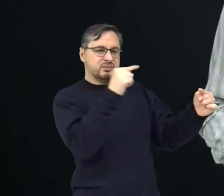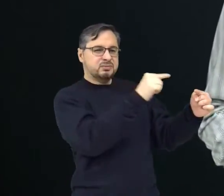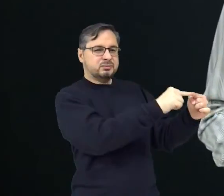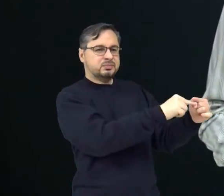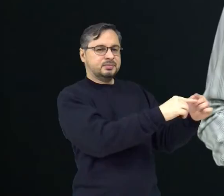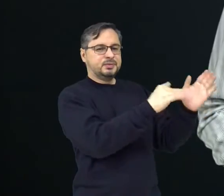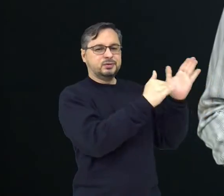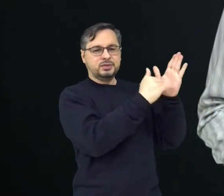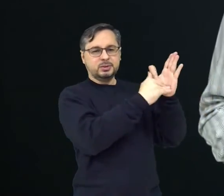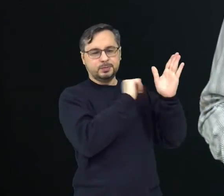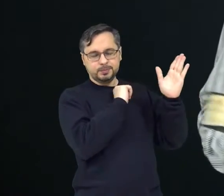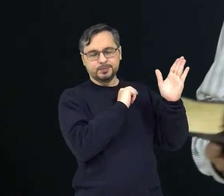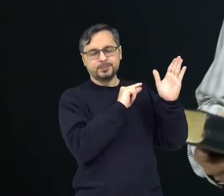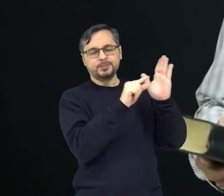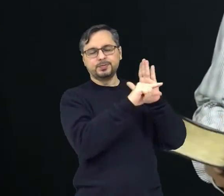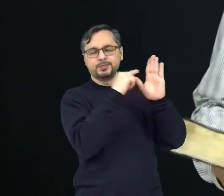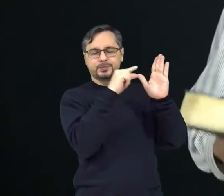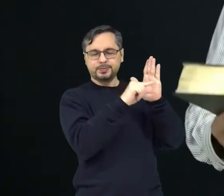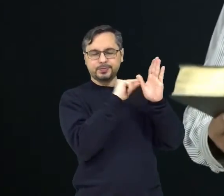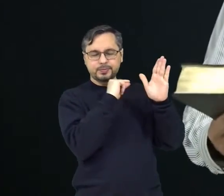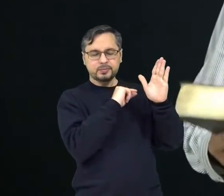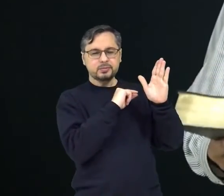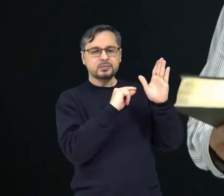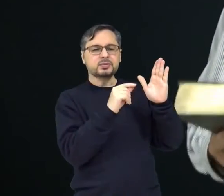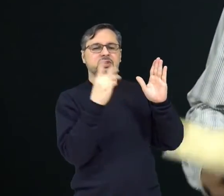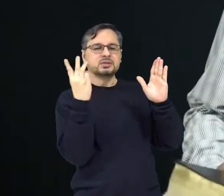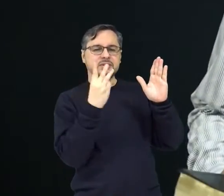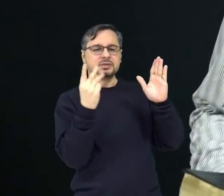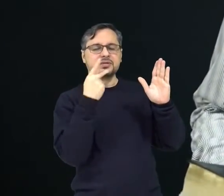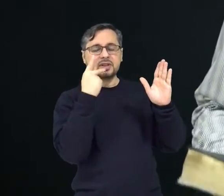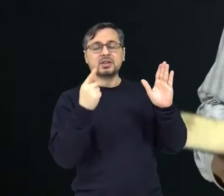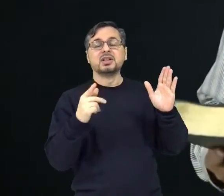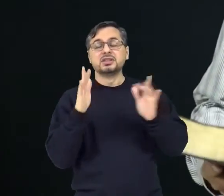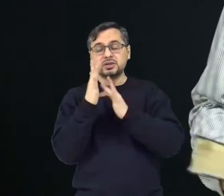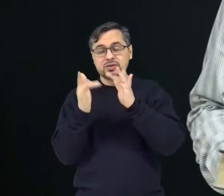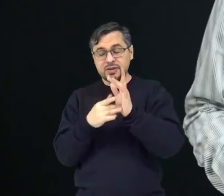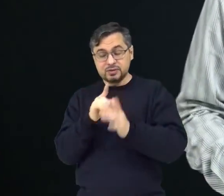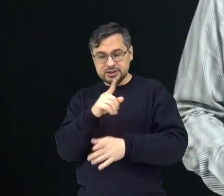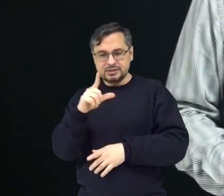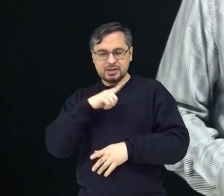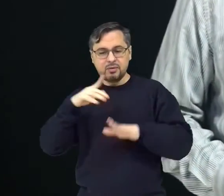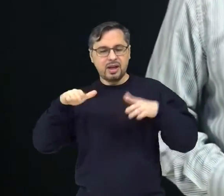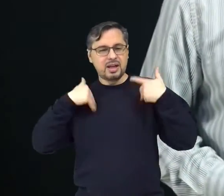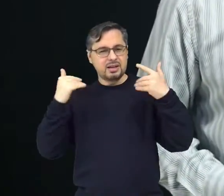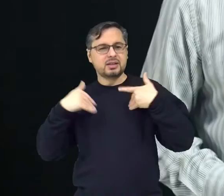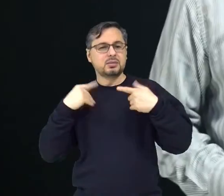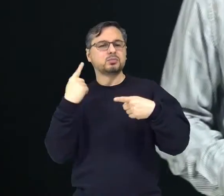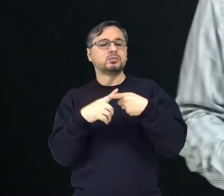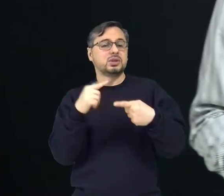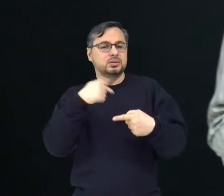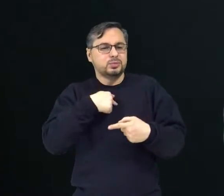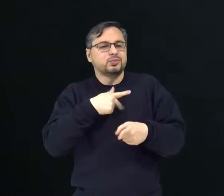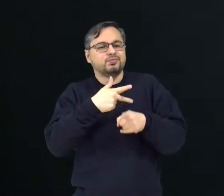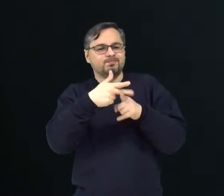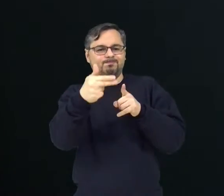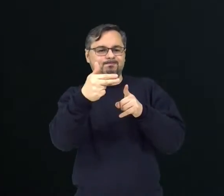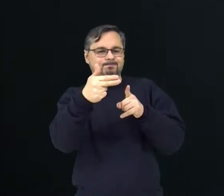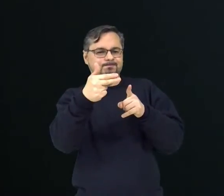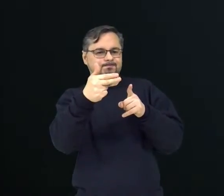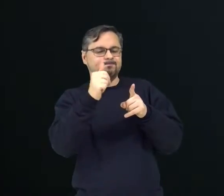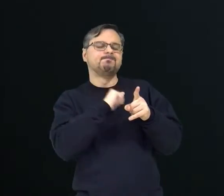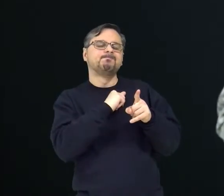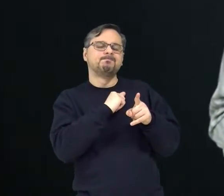versículo 33. Tenha de bom ânimo, porque eu venci. Portanto, meu querido e minha querida, o primeiro destaque que eu